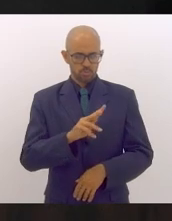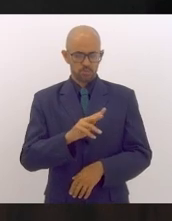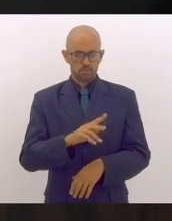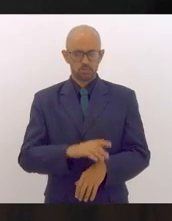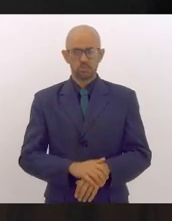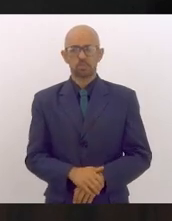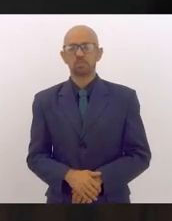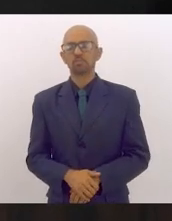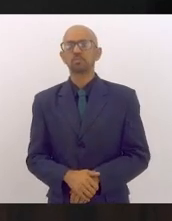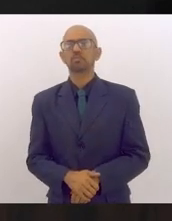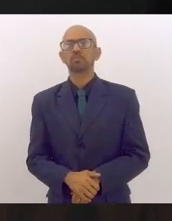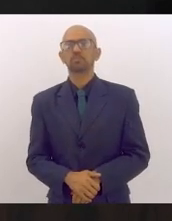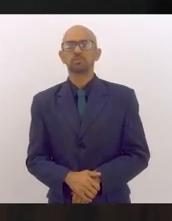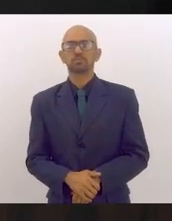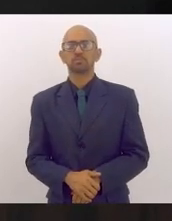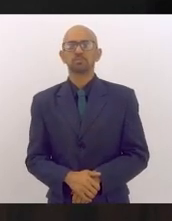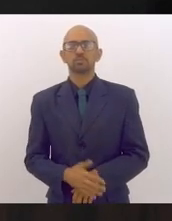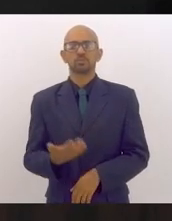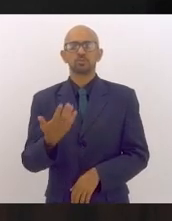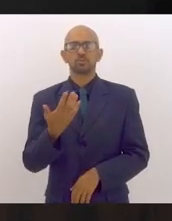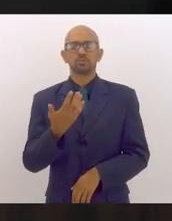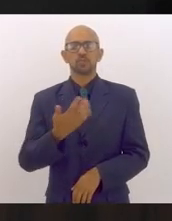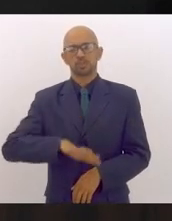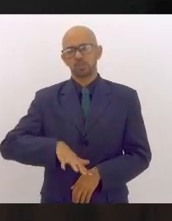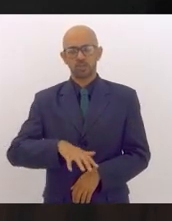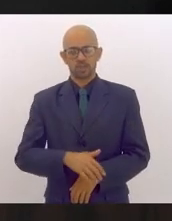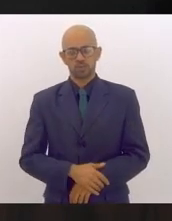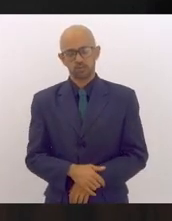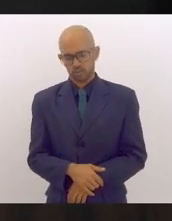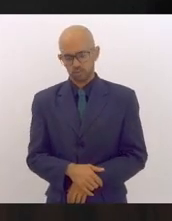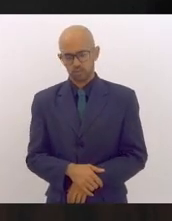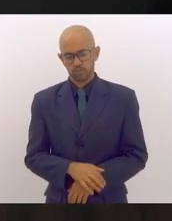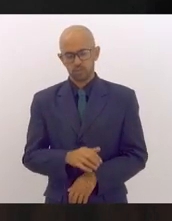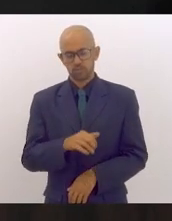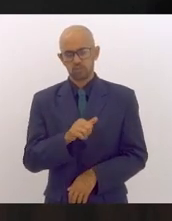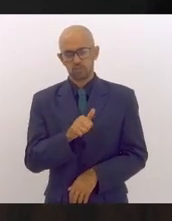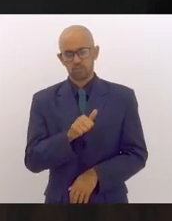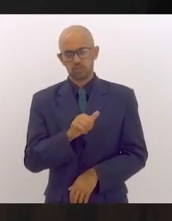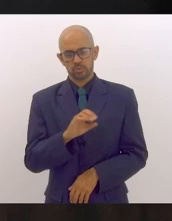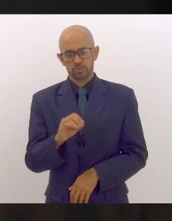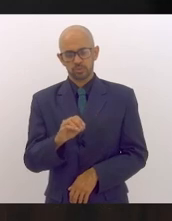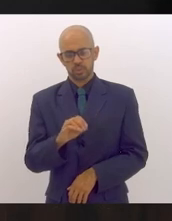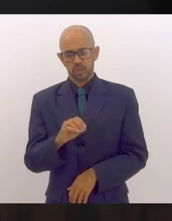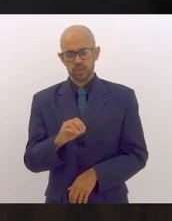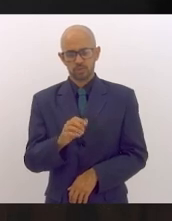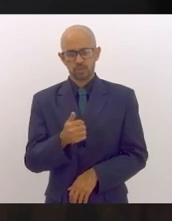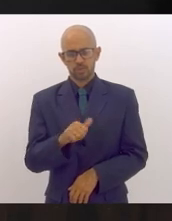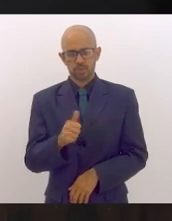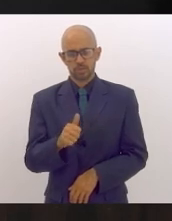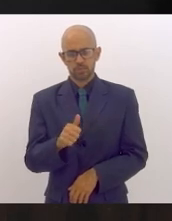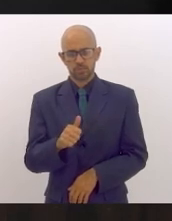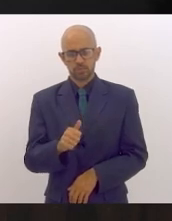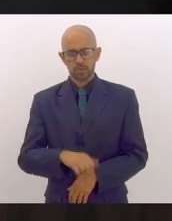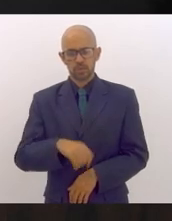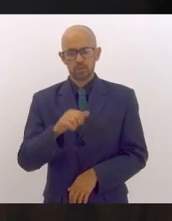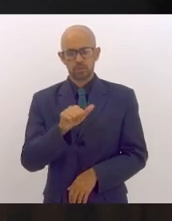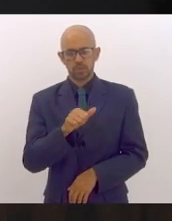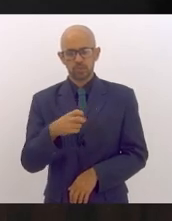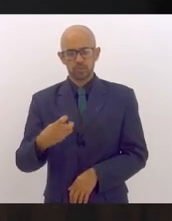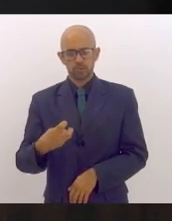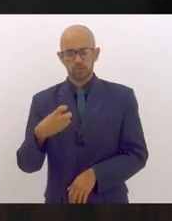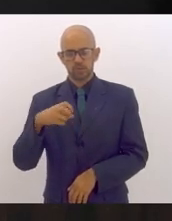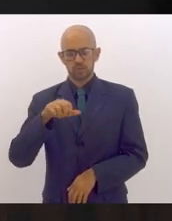Então, os rejeitados. Décimo da pauta, 11º, 14º, 15º,